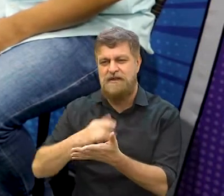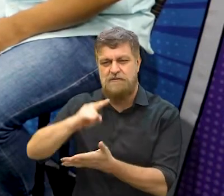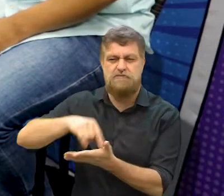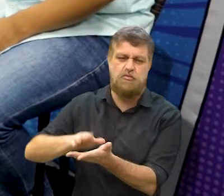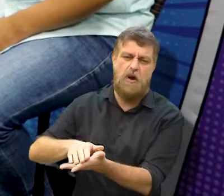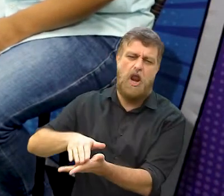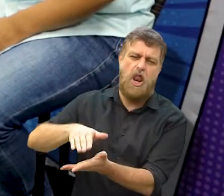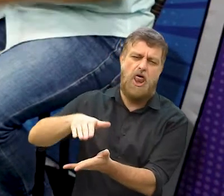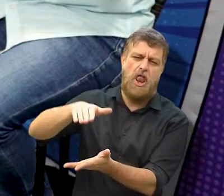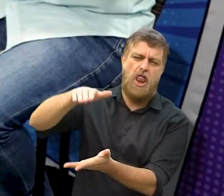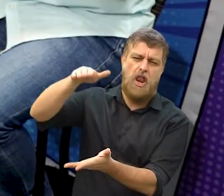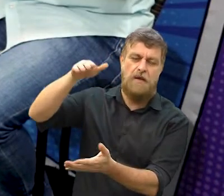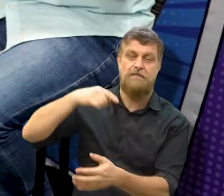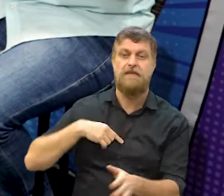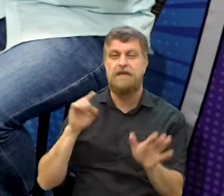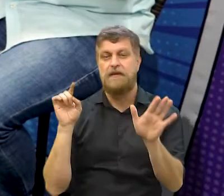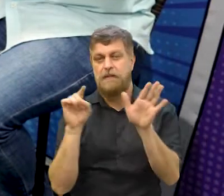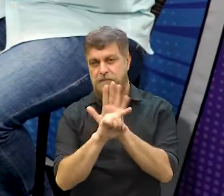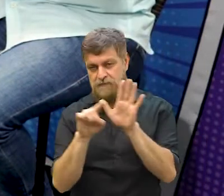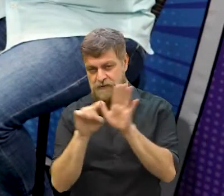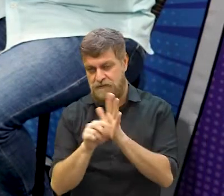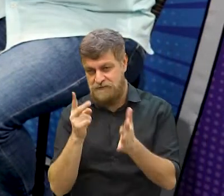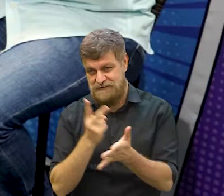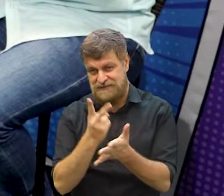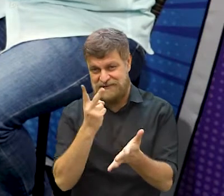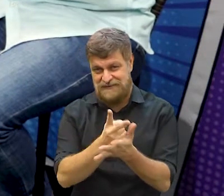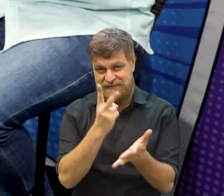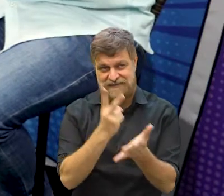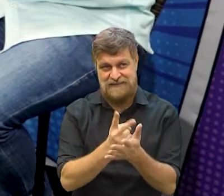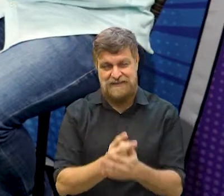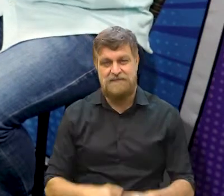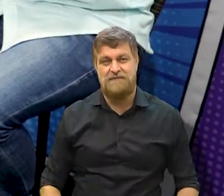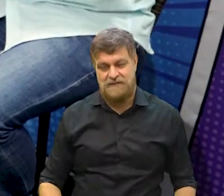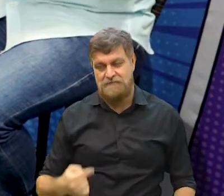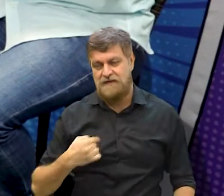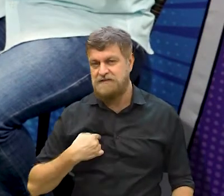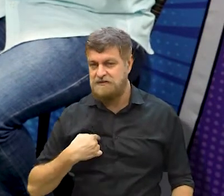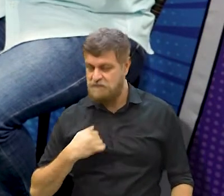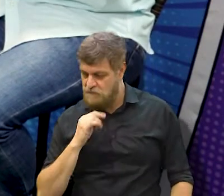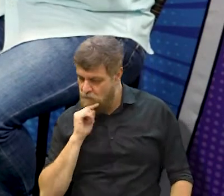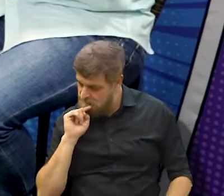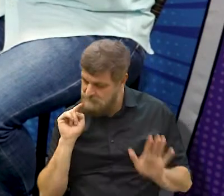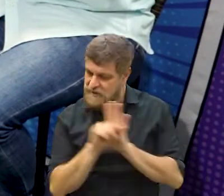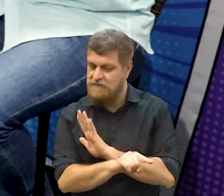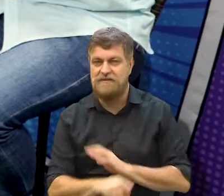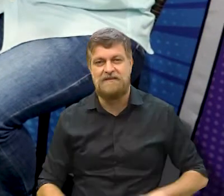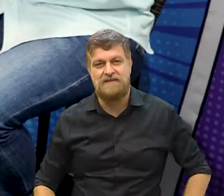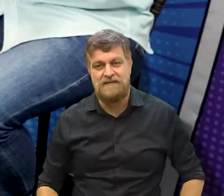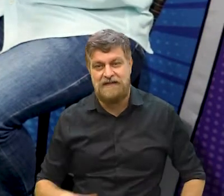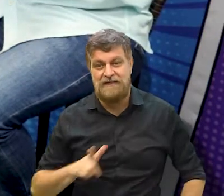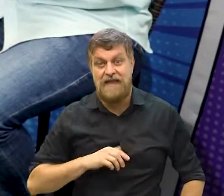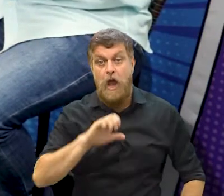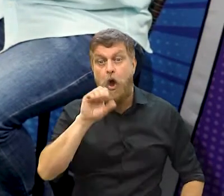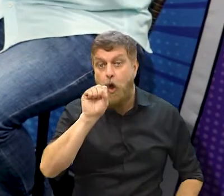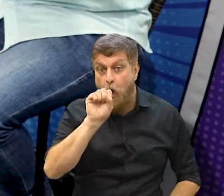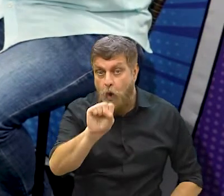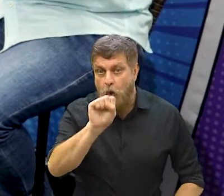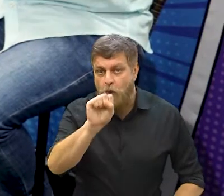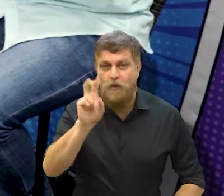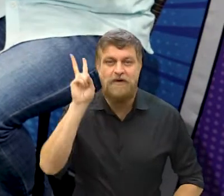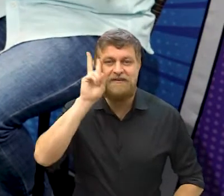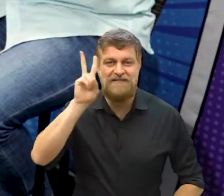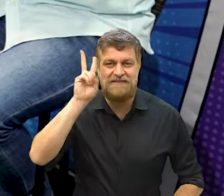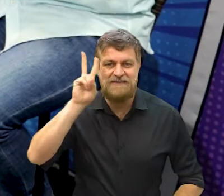muitas histórias, eu sempre pergunto e as pessoas falam, não faz isso comigo, mas eu faço. Como são 8